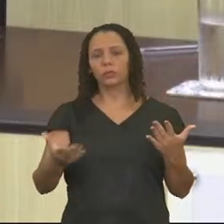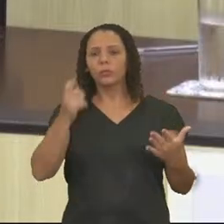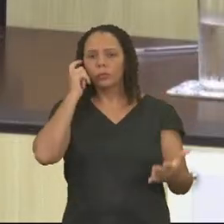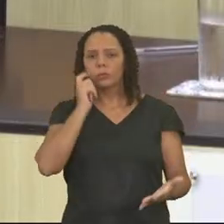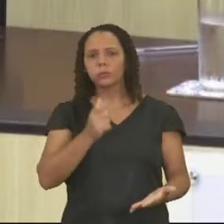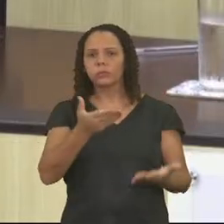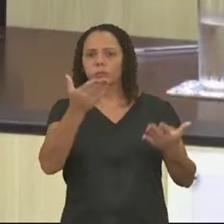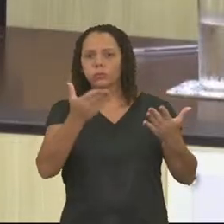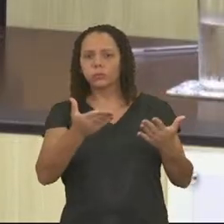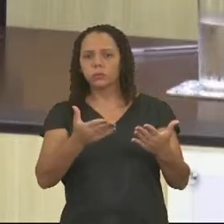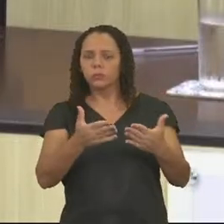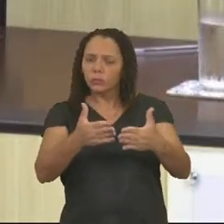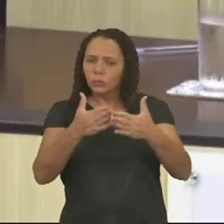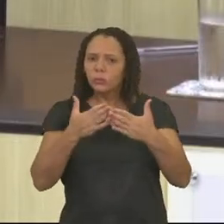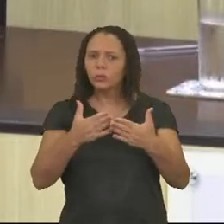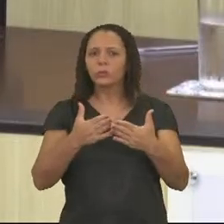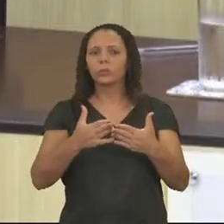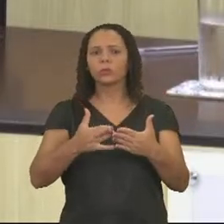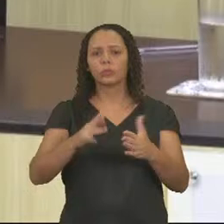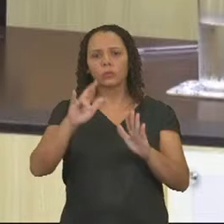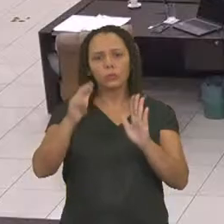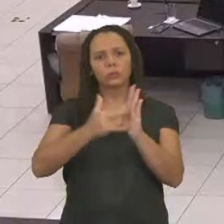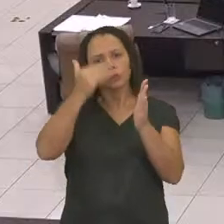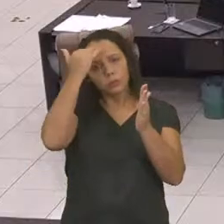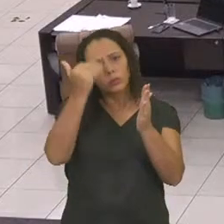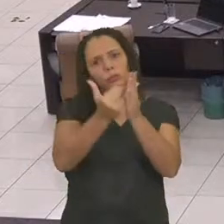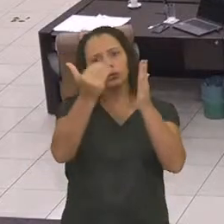por favor, se atenda ao regimento interno.